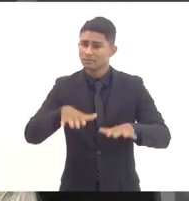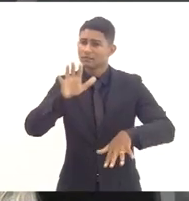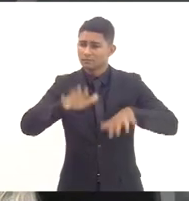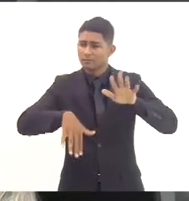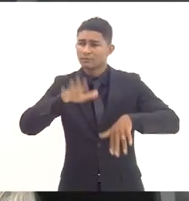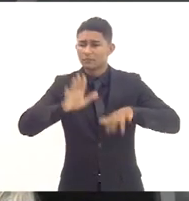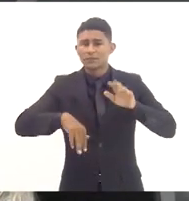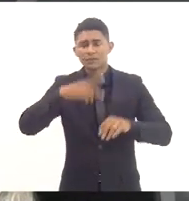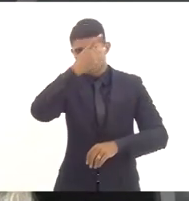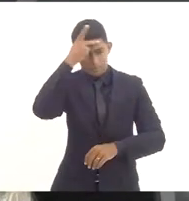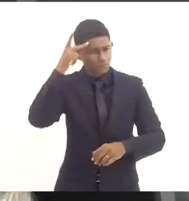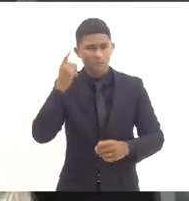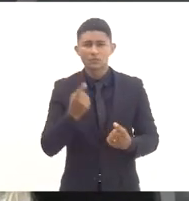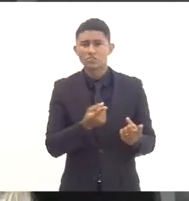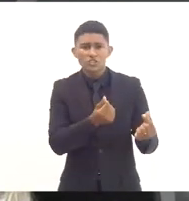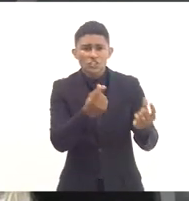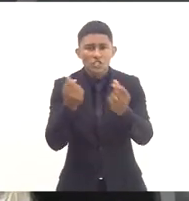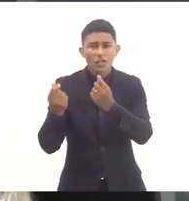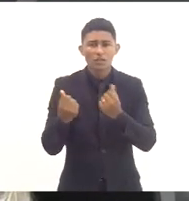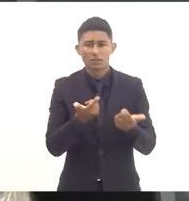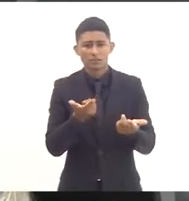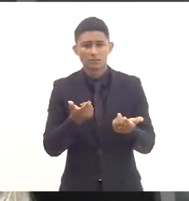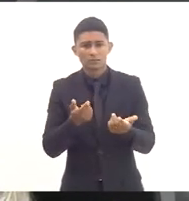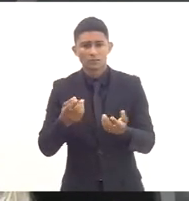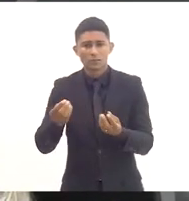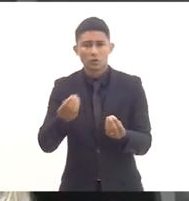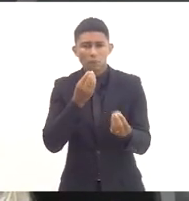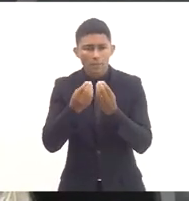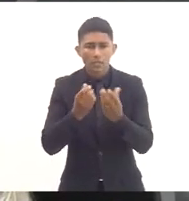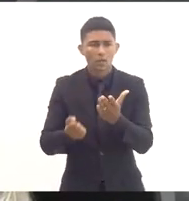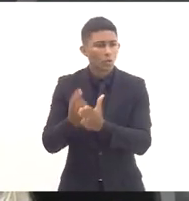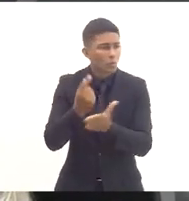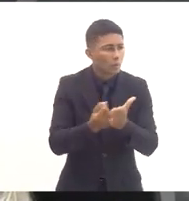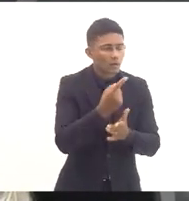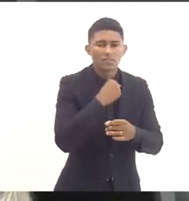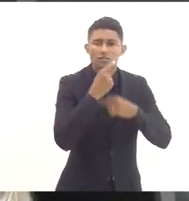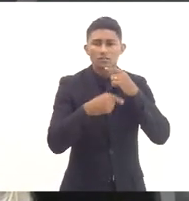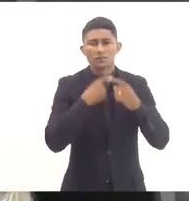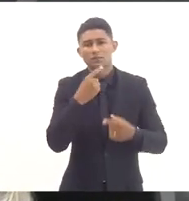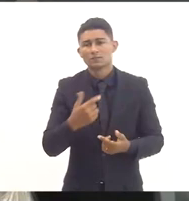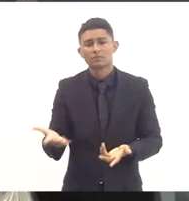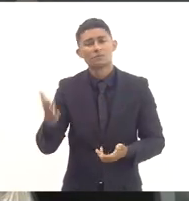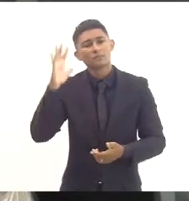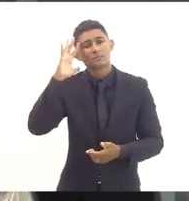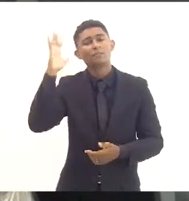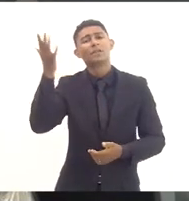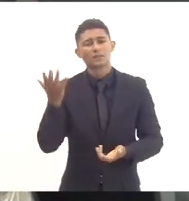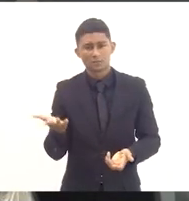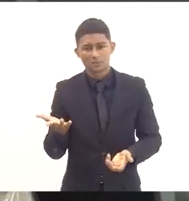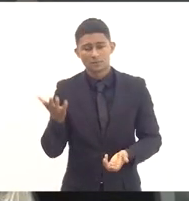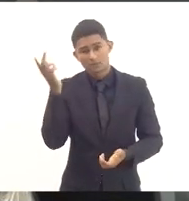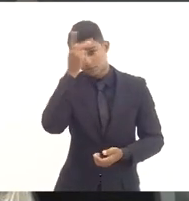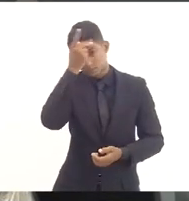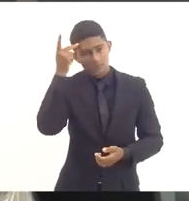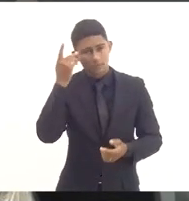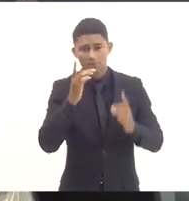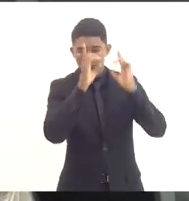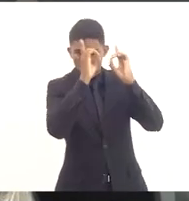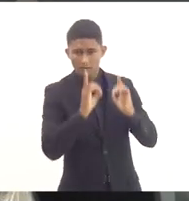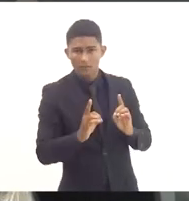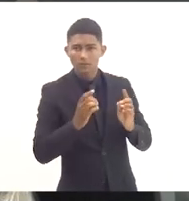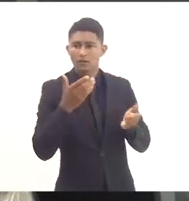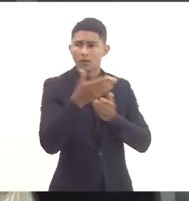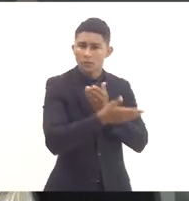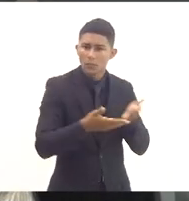não tem recurso nem para sua subsistência sua própria imagina para o a pessoa que que ela quer